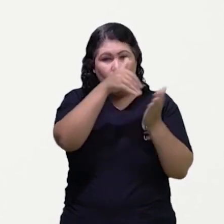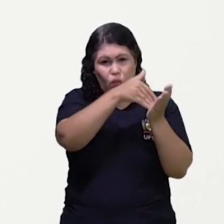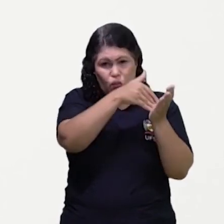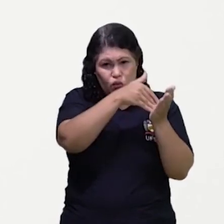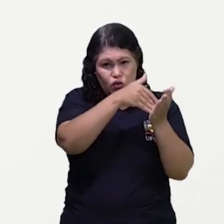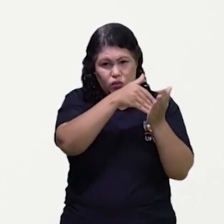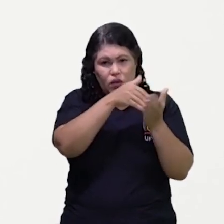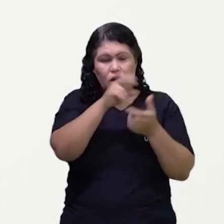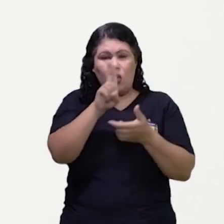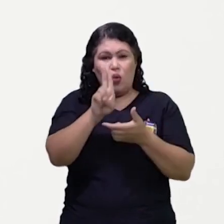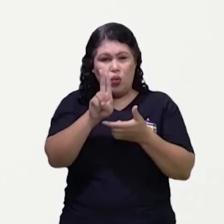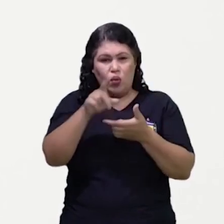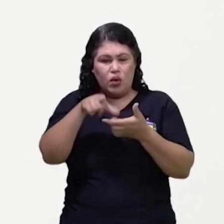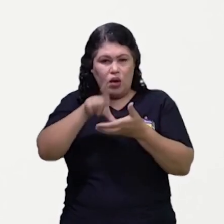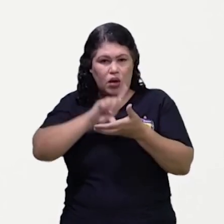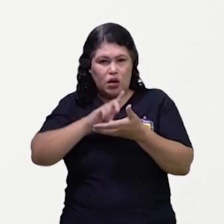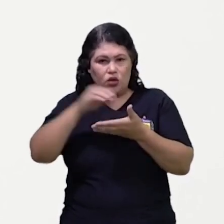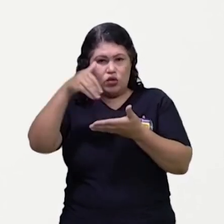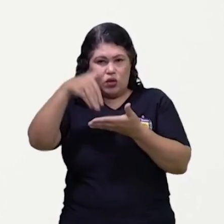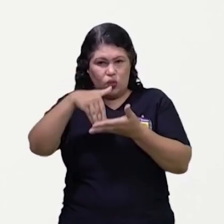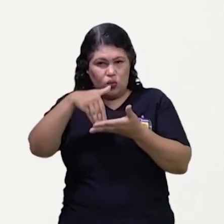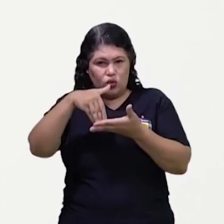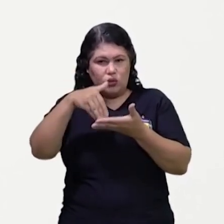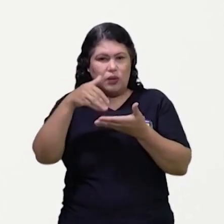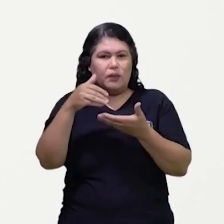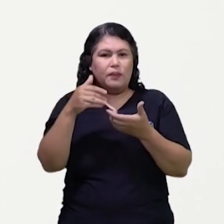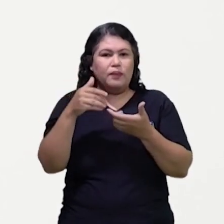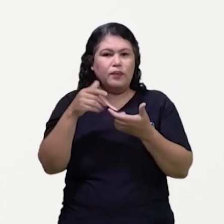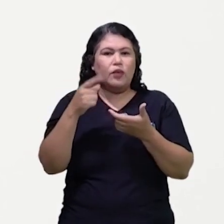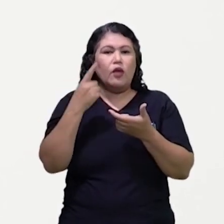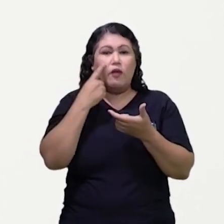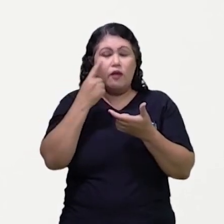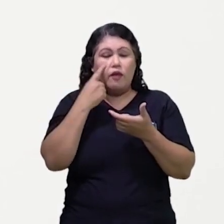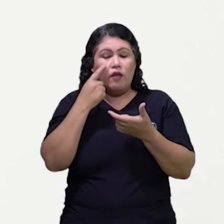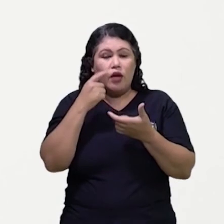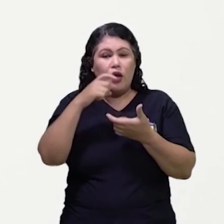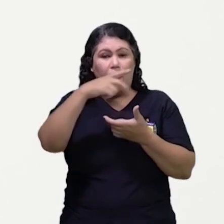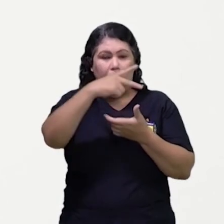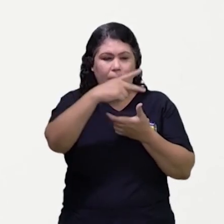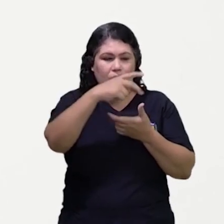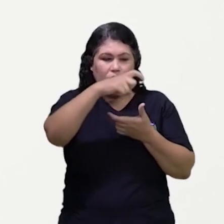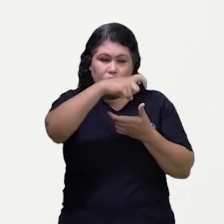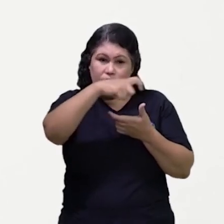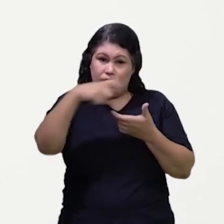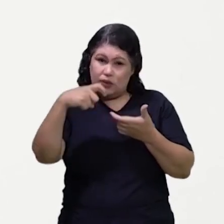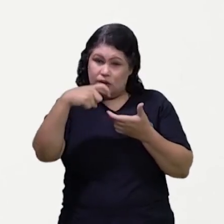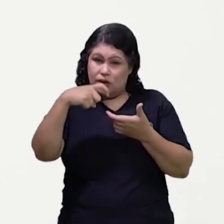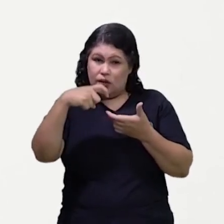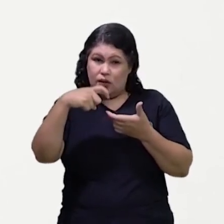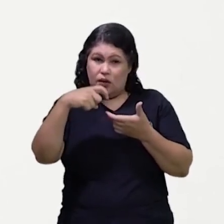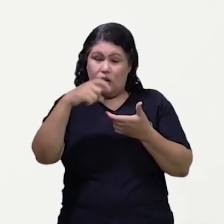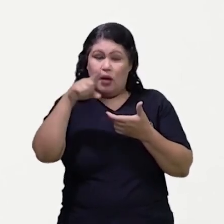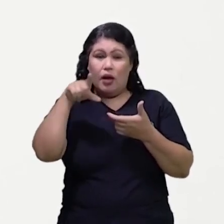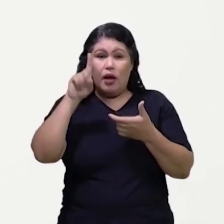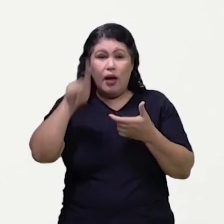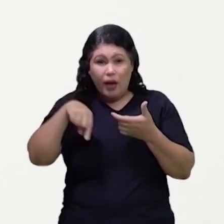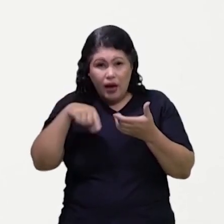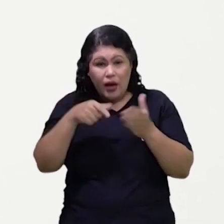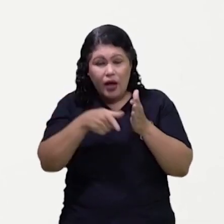penúltima. Nosso trabalho aqui é focar nas paroxítonas. E elas ficam na